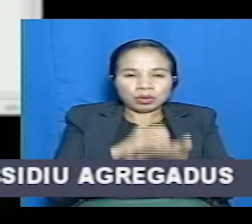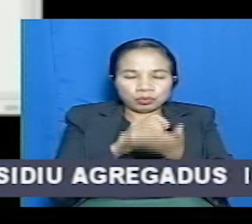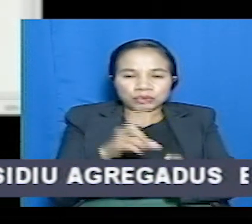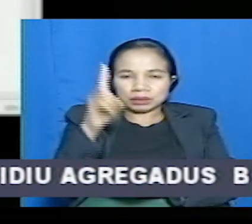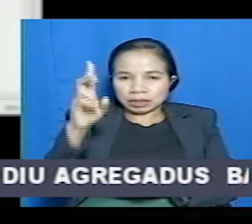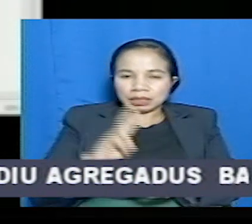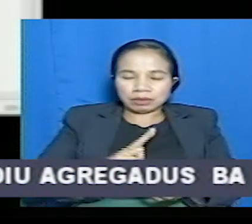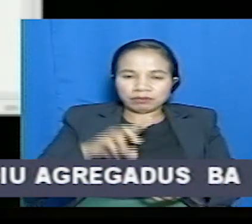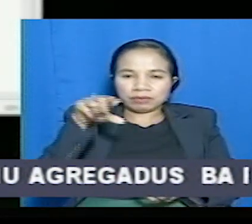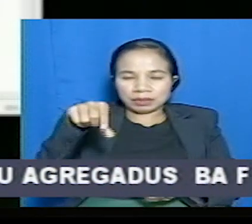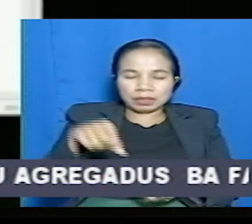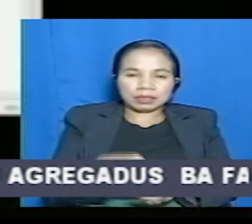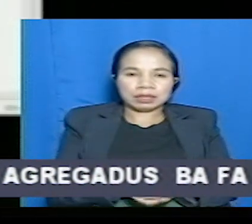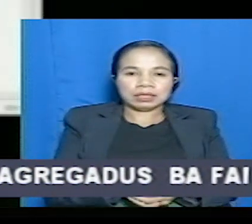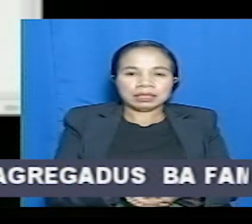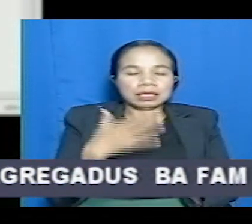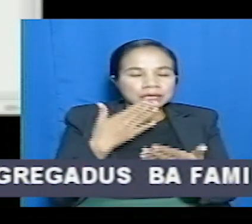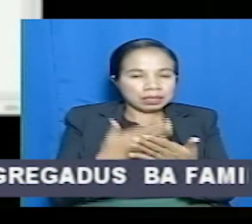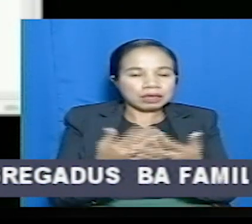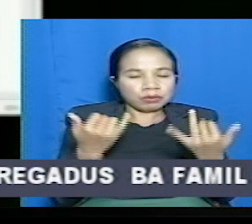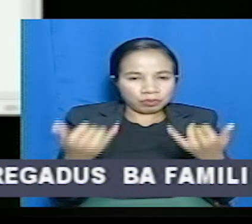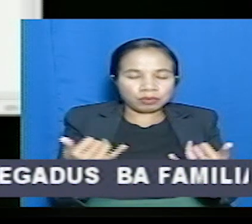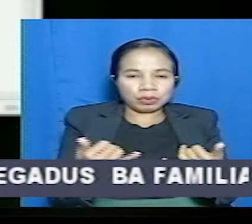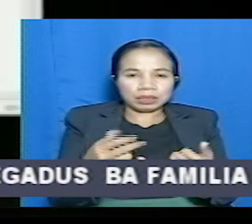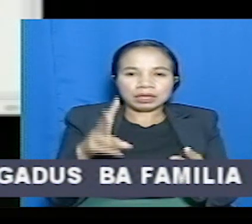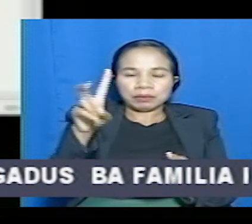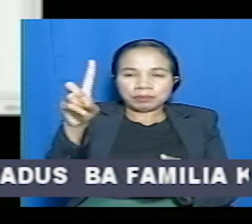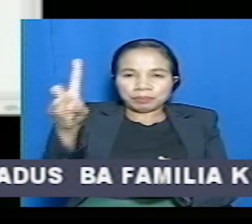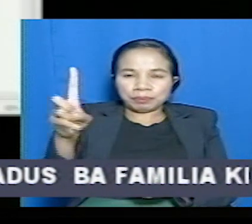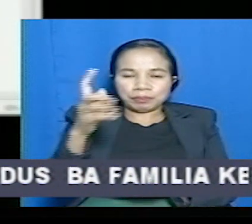Honuné, recuperado cumulativo, to Ohin e